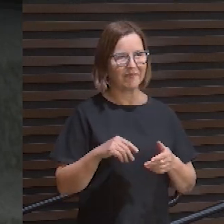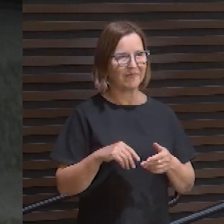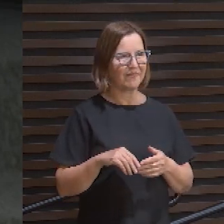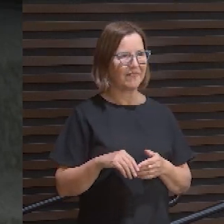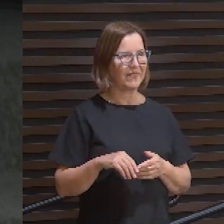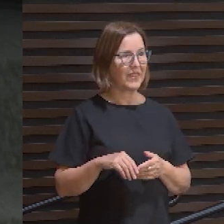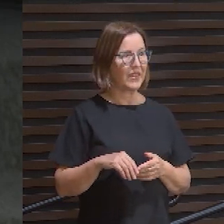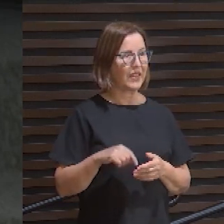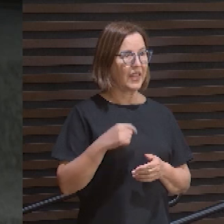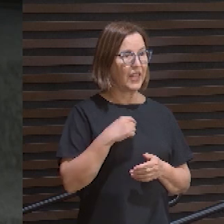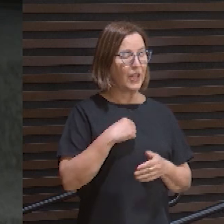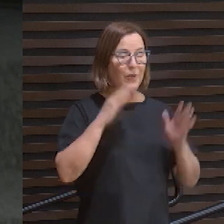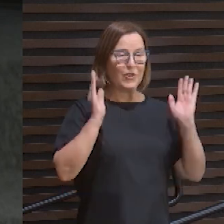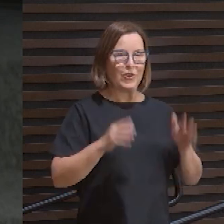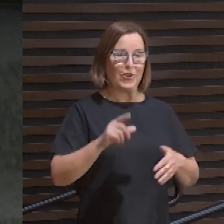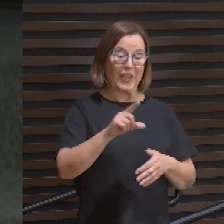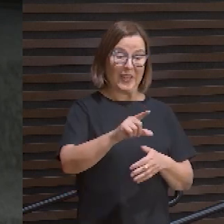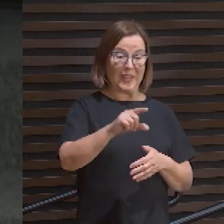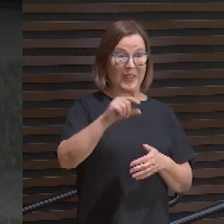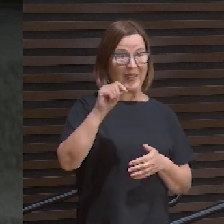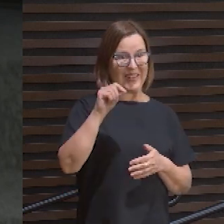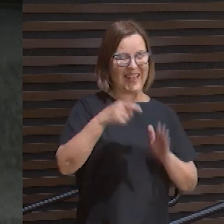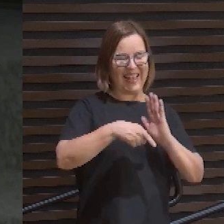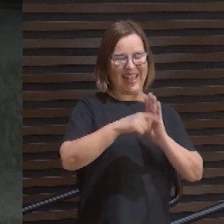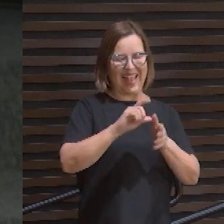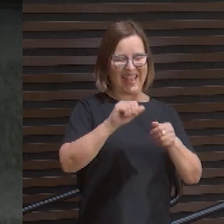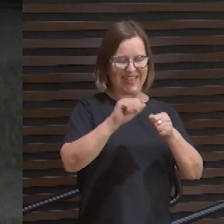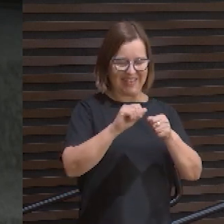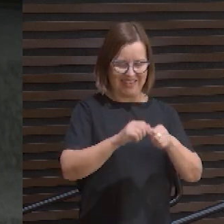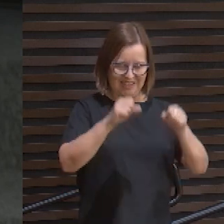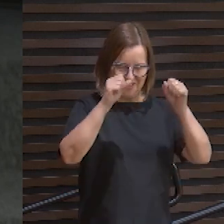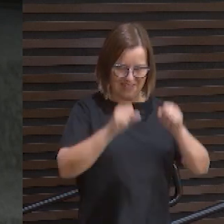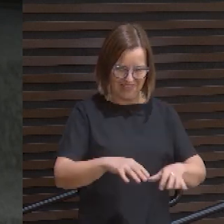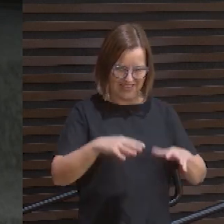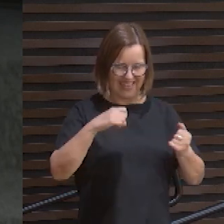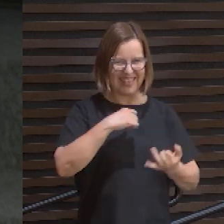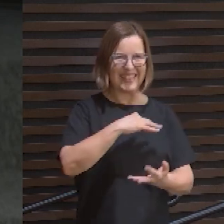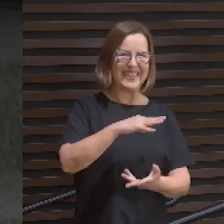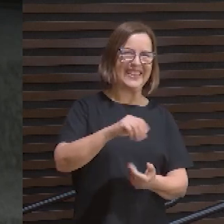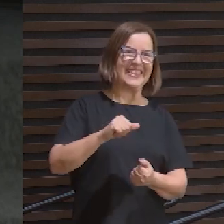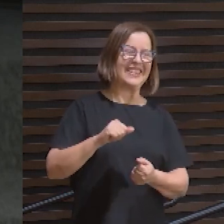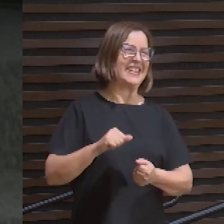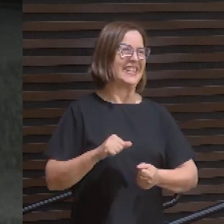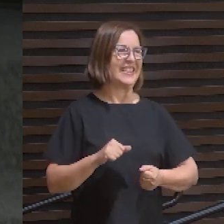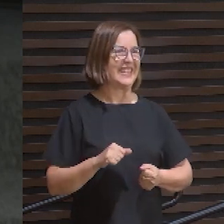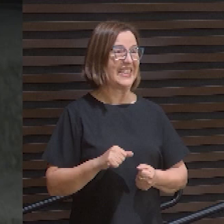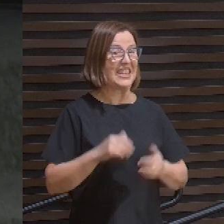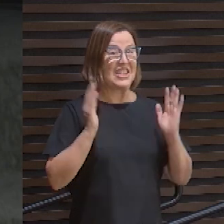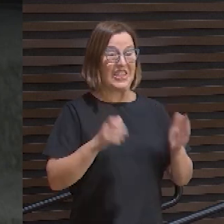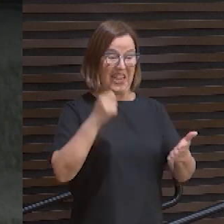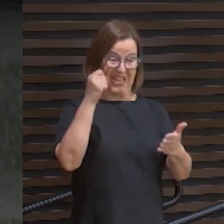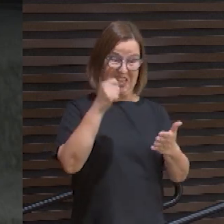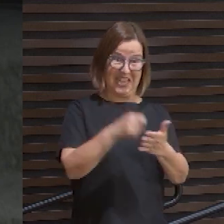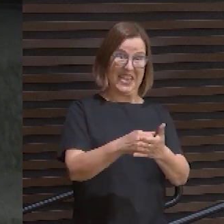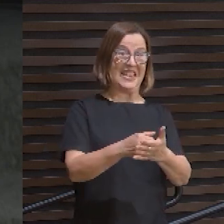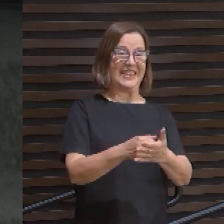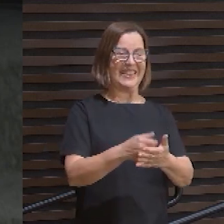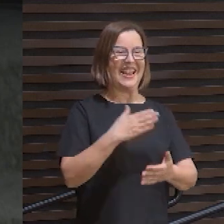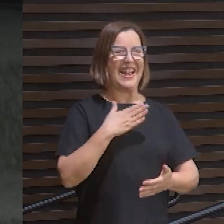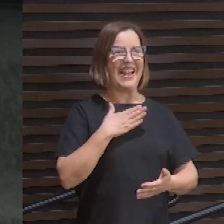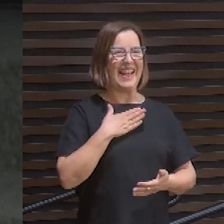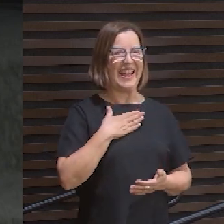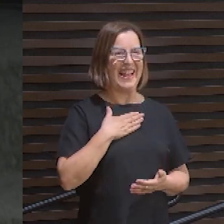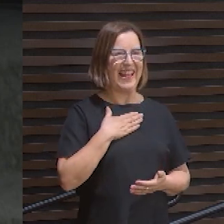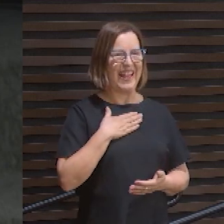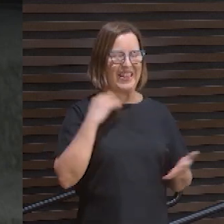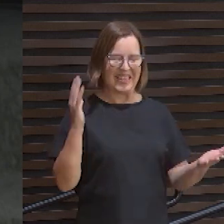Eu já fui eleito antes da fundação do mundo. Já está garantida a minha